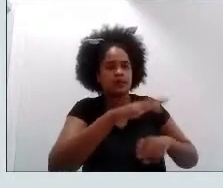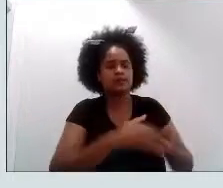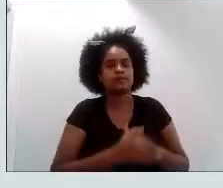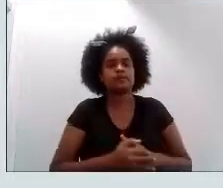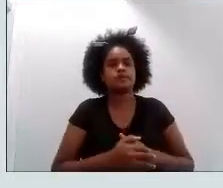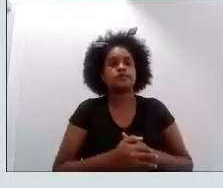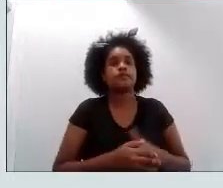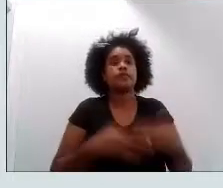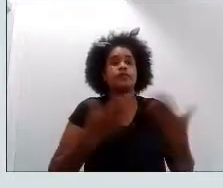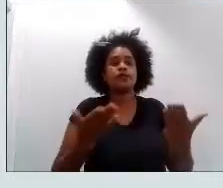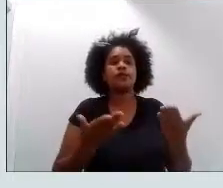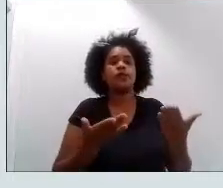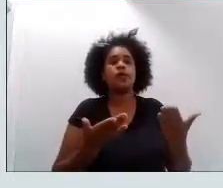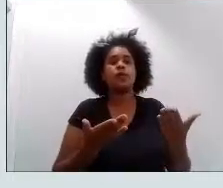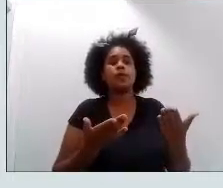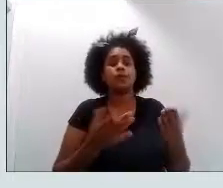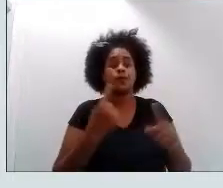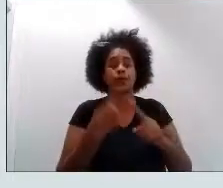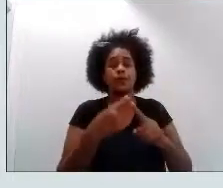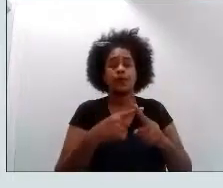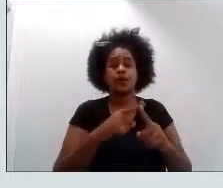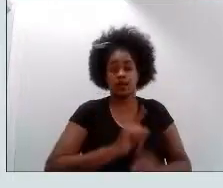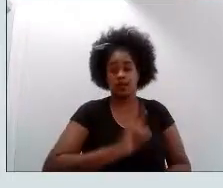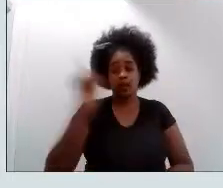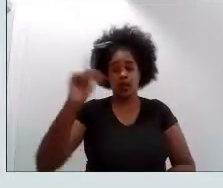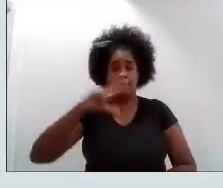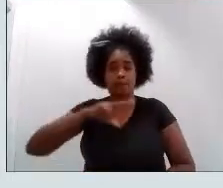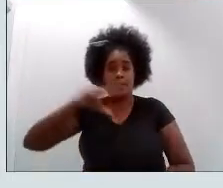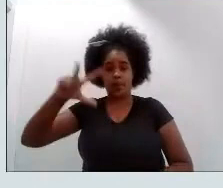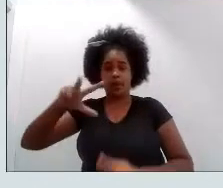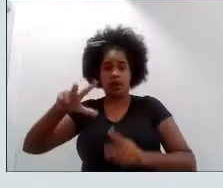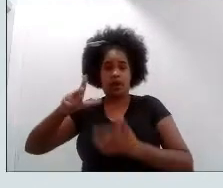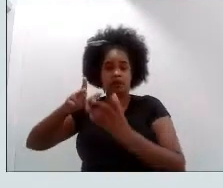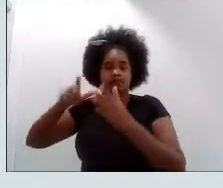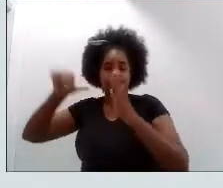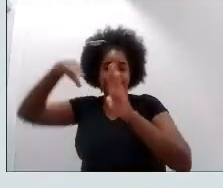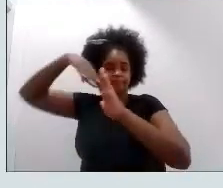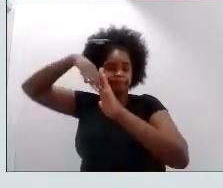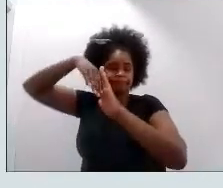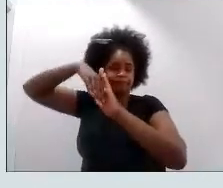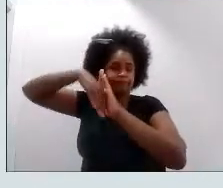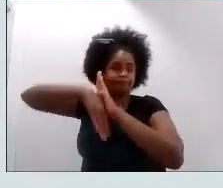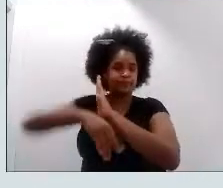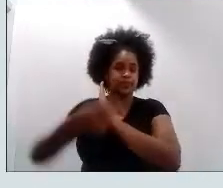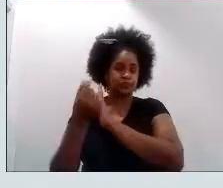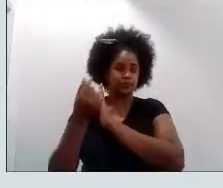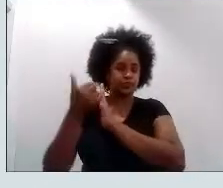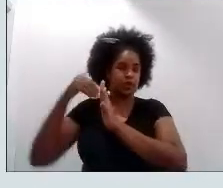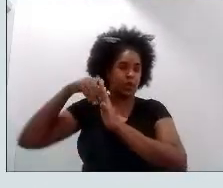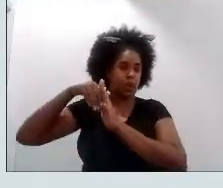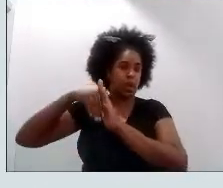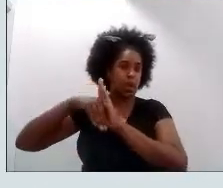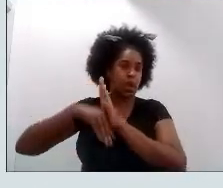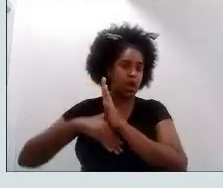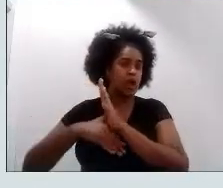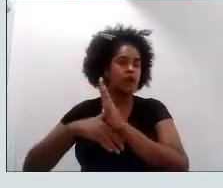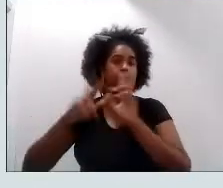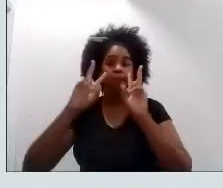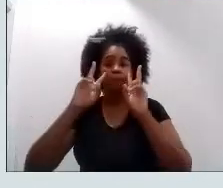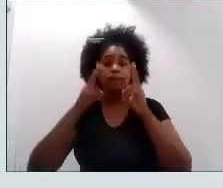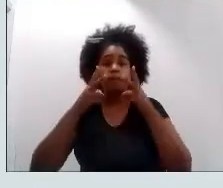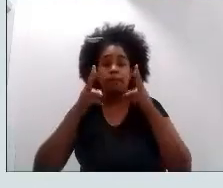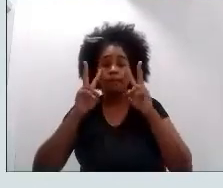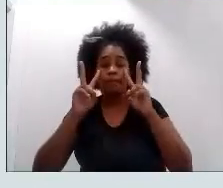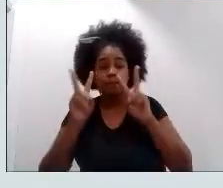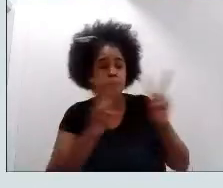dos lucros de Portugal, então eles começam a olhar para o lado aqui da América e colocar